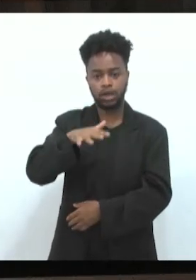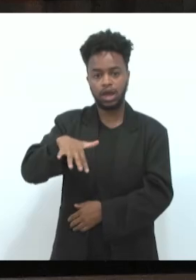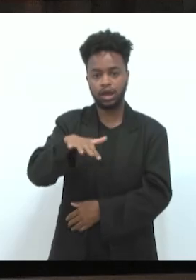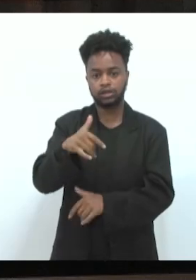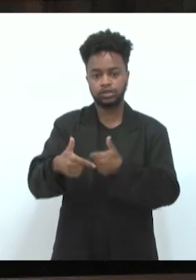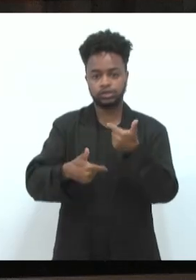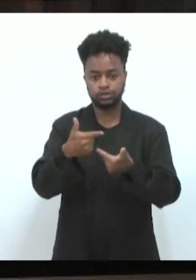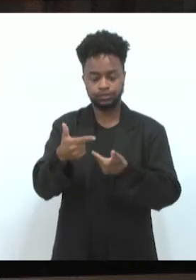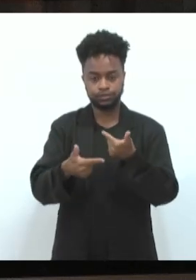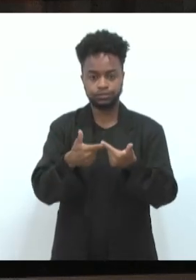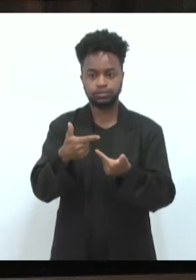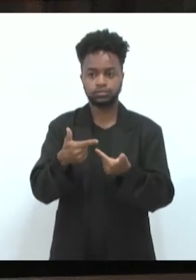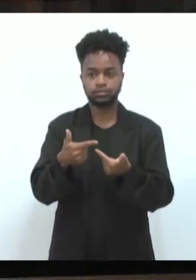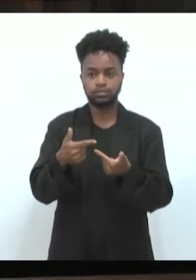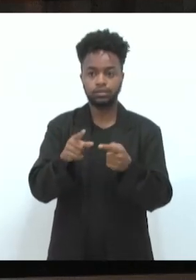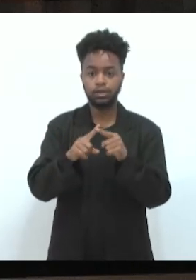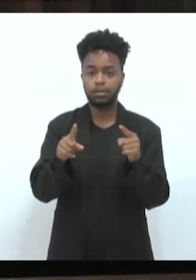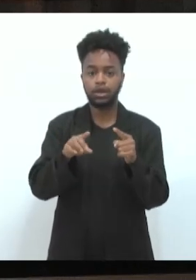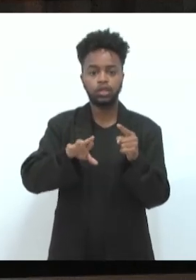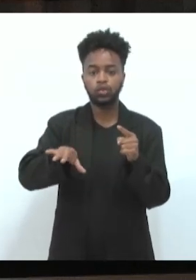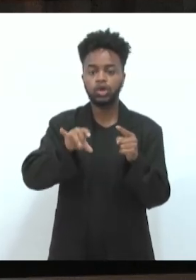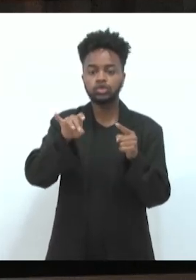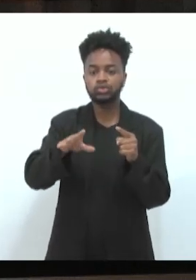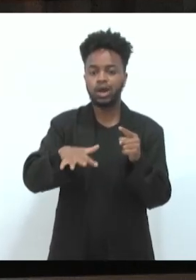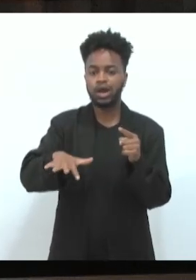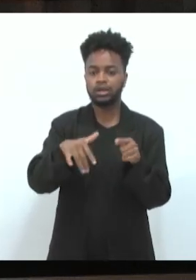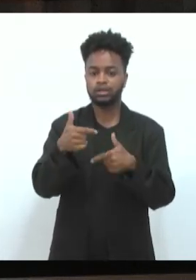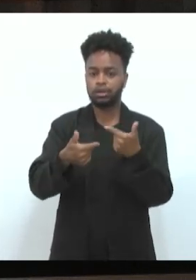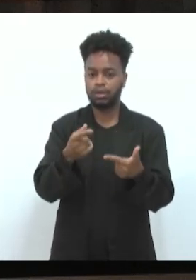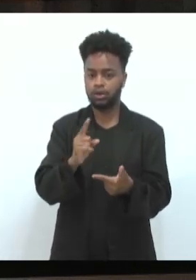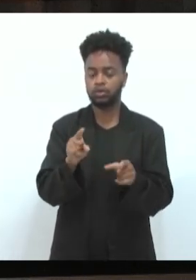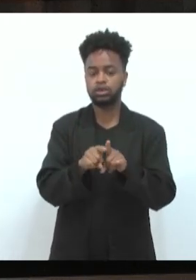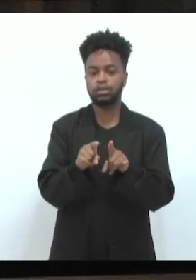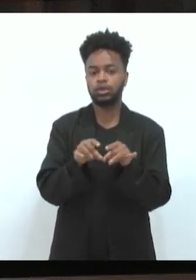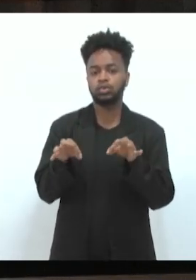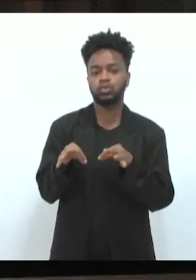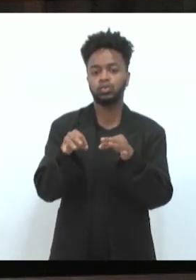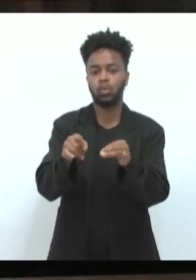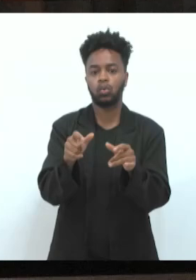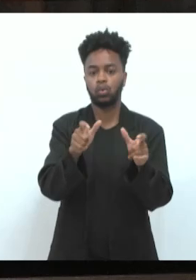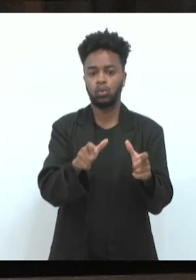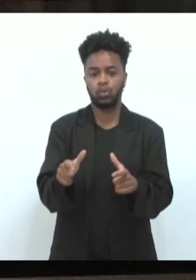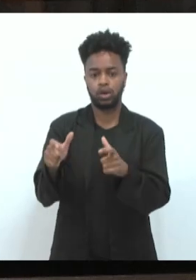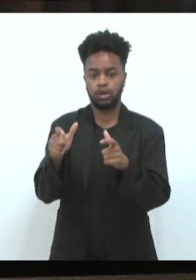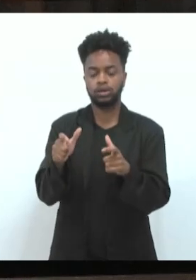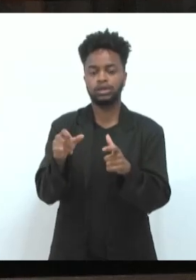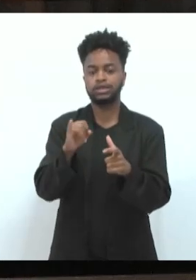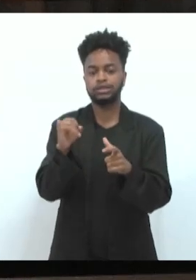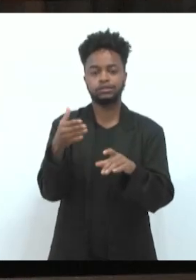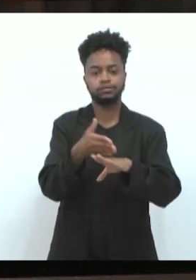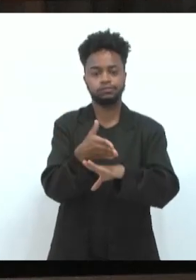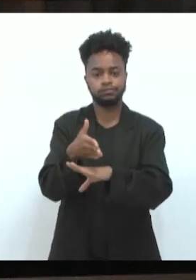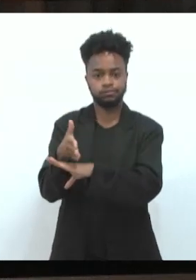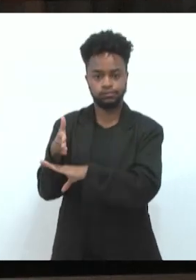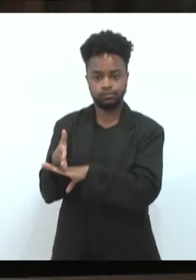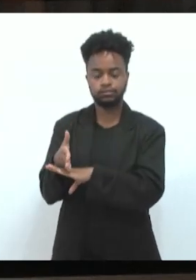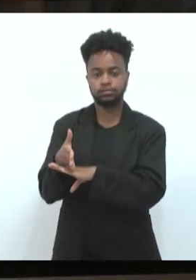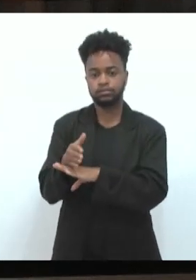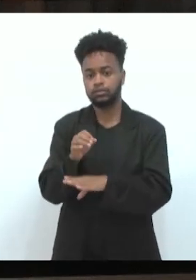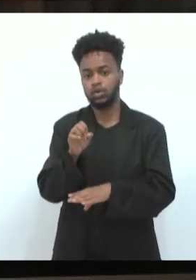de trabalho, mas não apenas no mercado de trabalho, em todos os espaços aonde elas estejam,